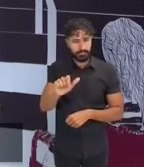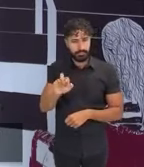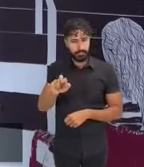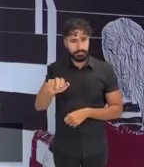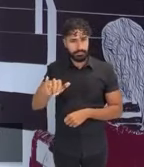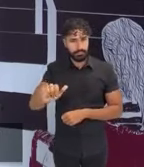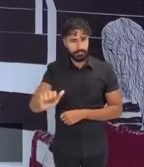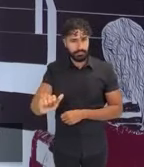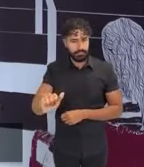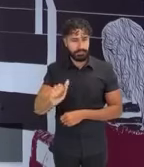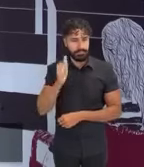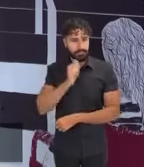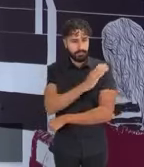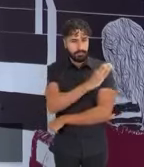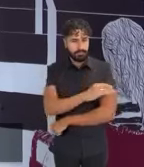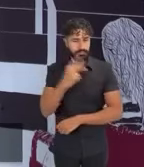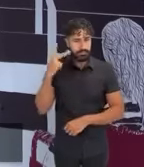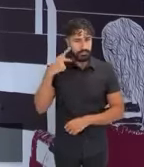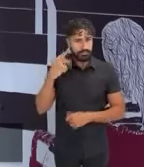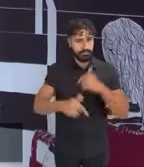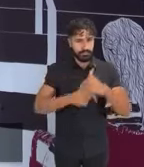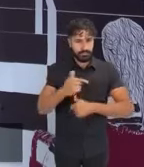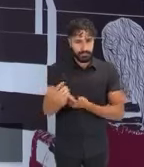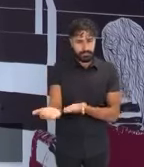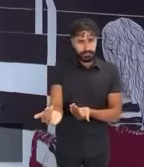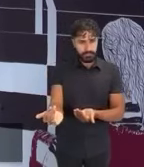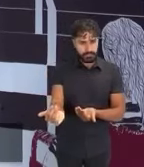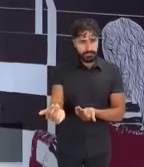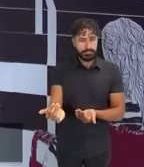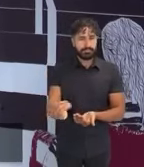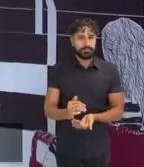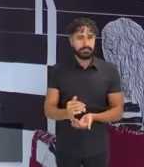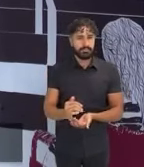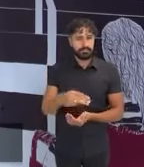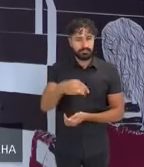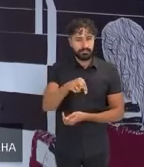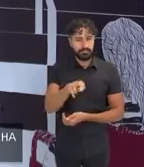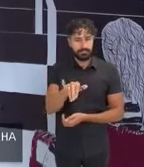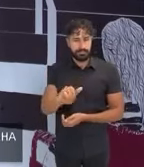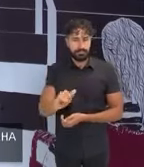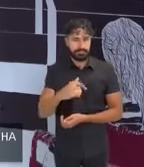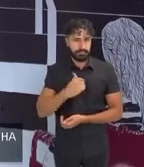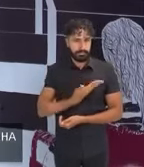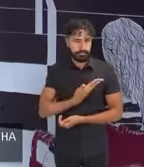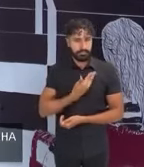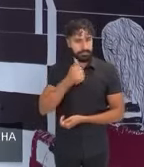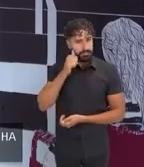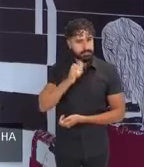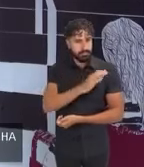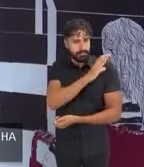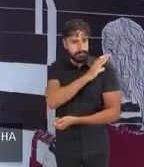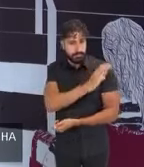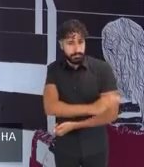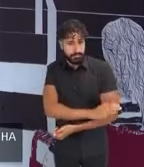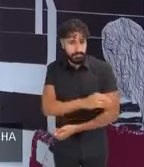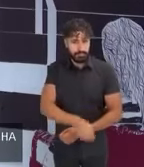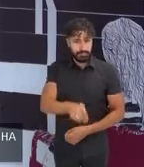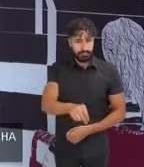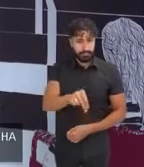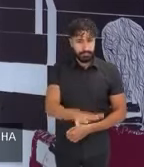Alencastro, coordenadora de Polícia do Trabalho e Juventude, doutora Marici, minha amiga Marici, que é coordenadora